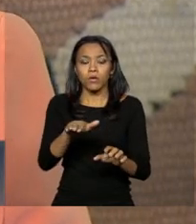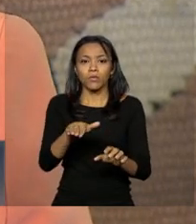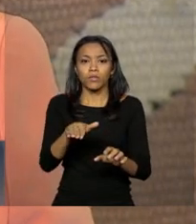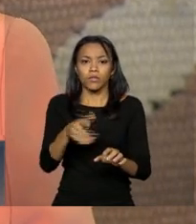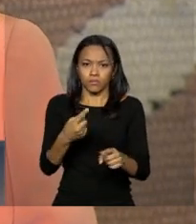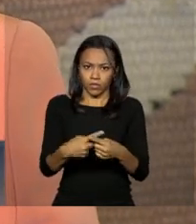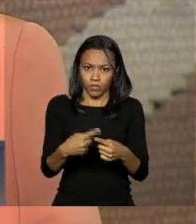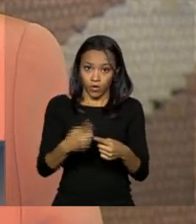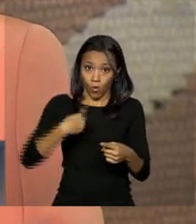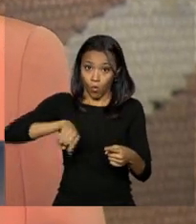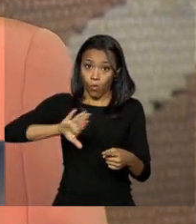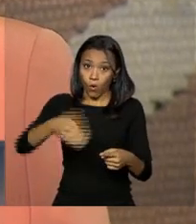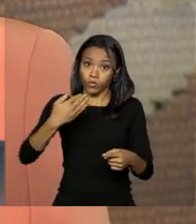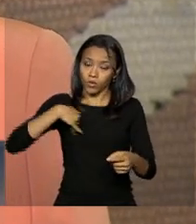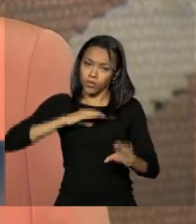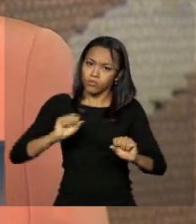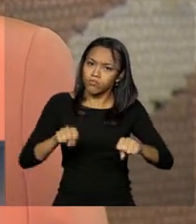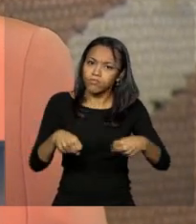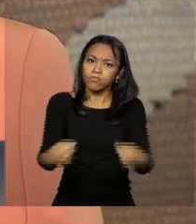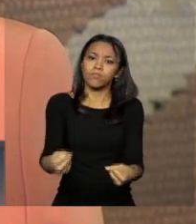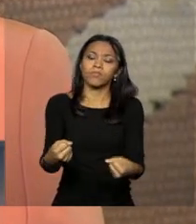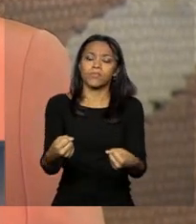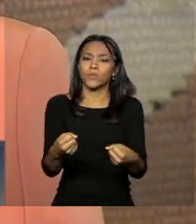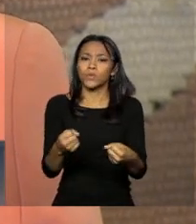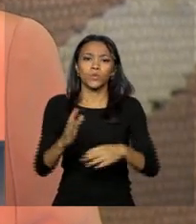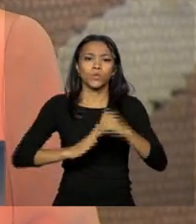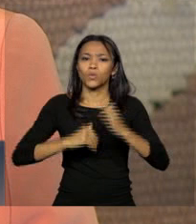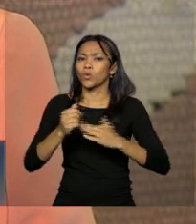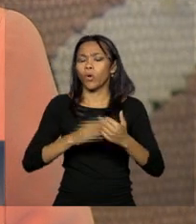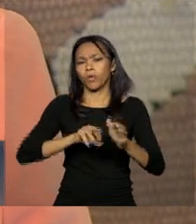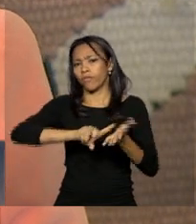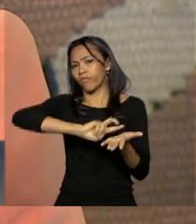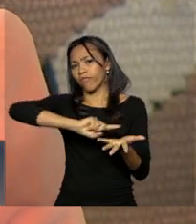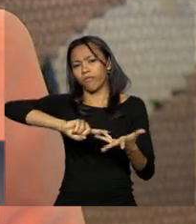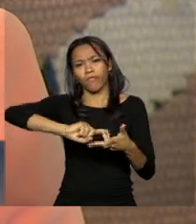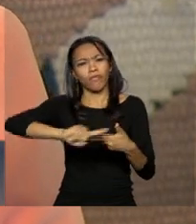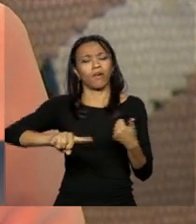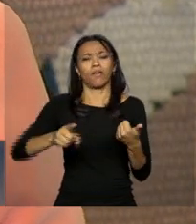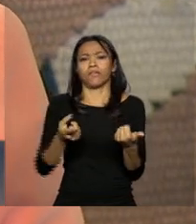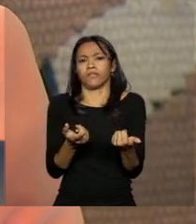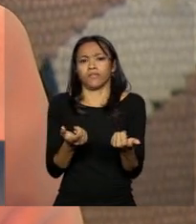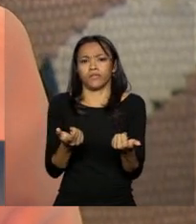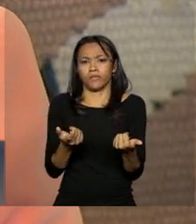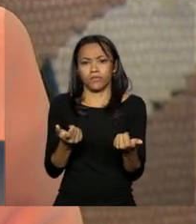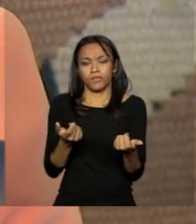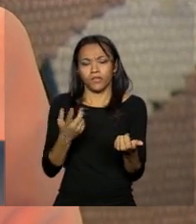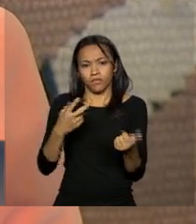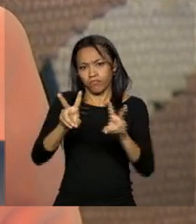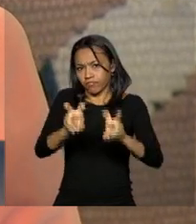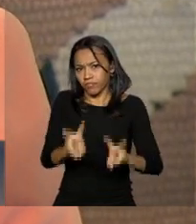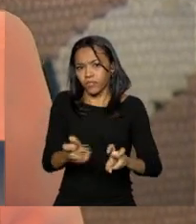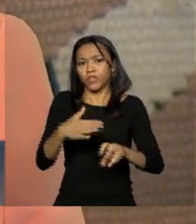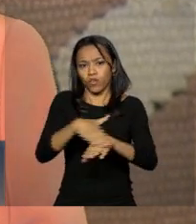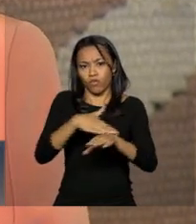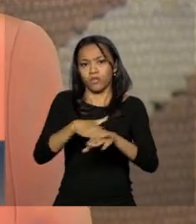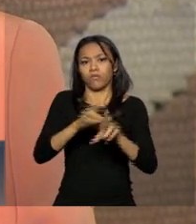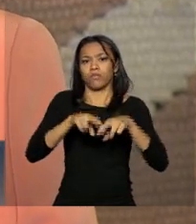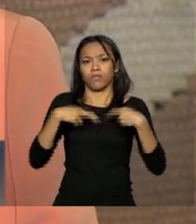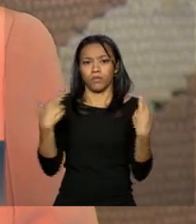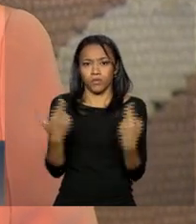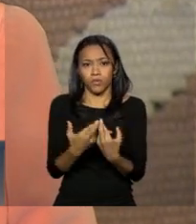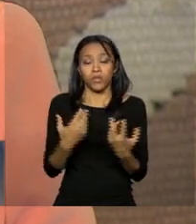nos debruçamos depois sobre os diferentes aspectos que abordamos.